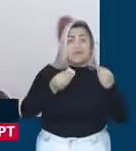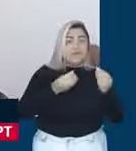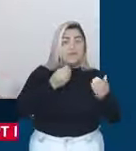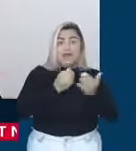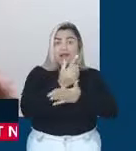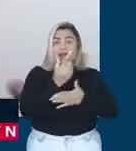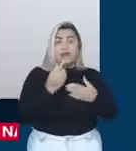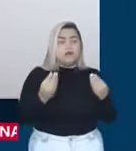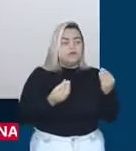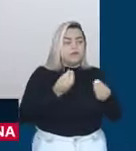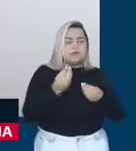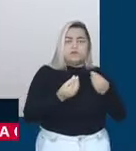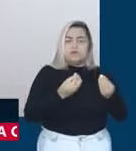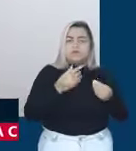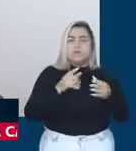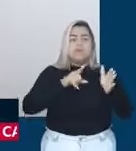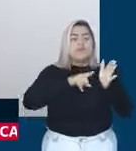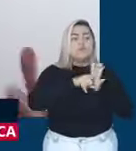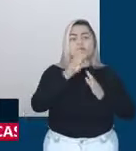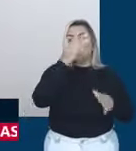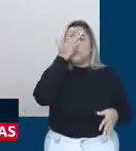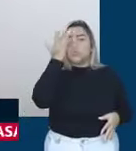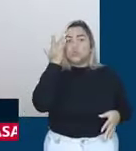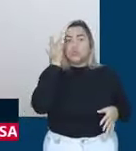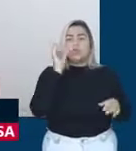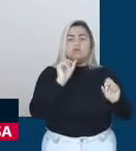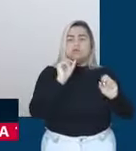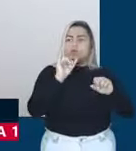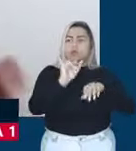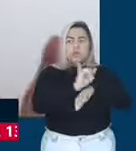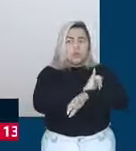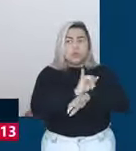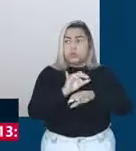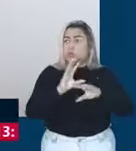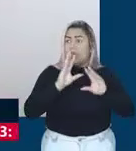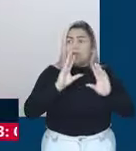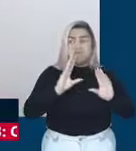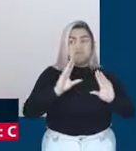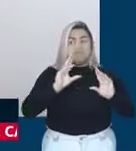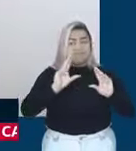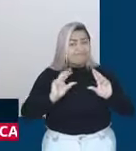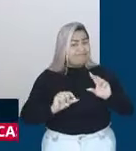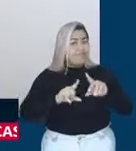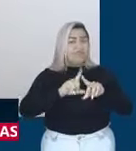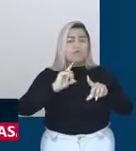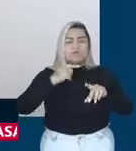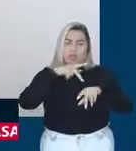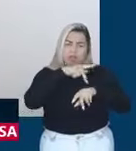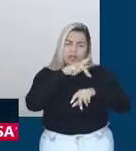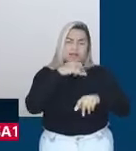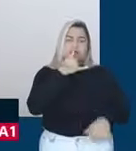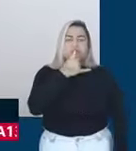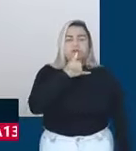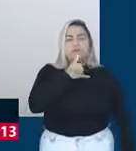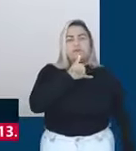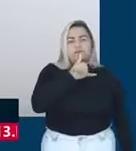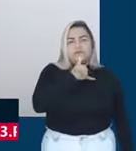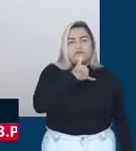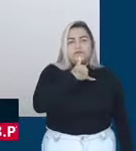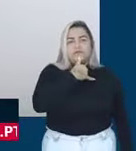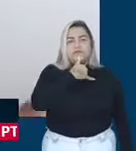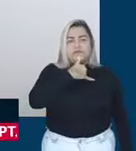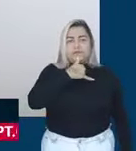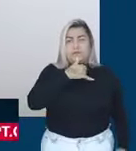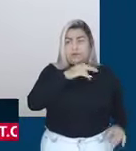Como é que encaminha? Quem é que fiscaliza? Nós temos estrutura? Não temos. Nós temos um país que ainda, infelizmente, a partir